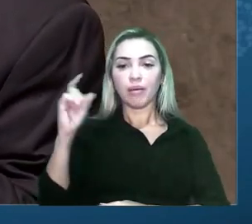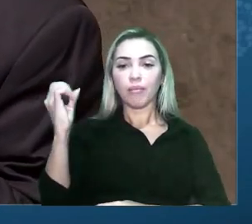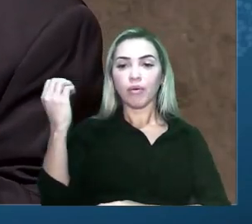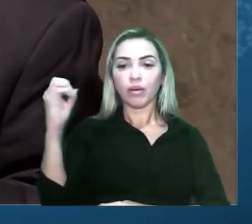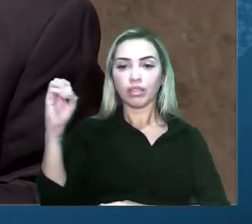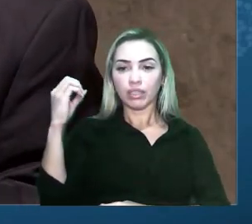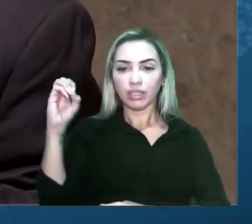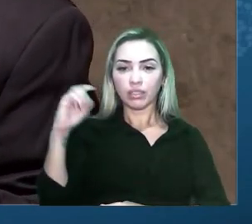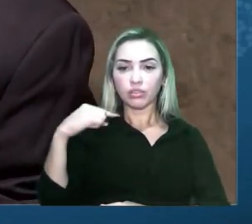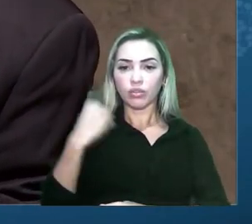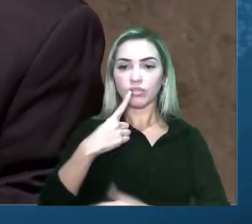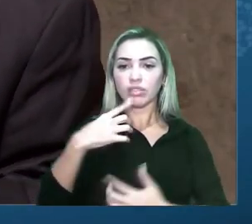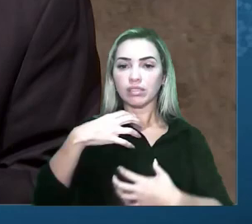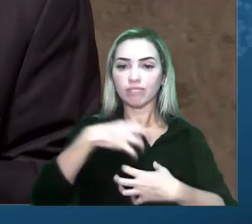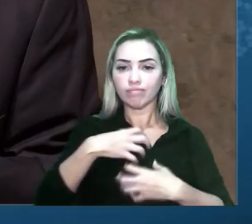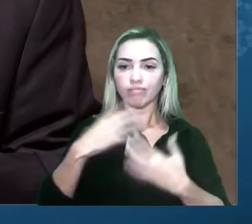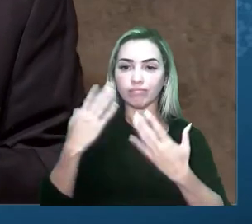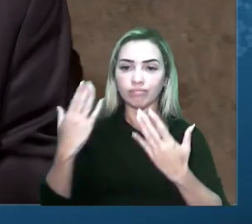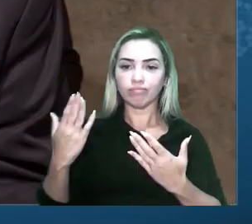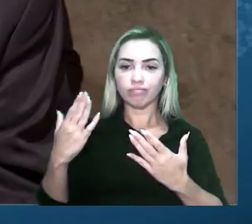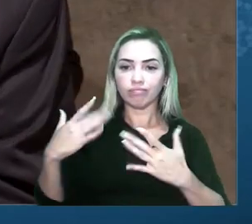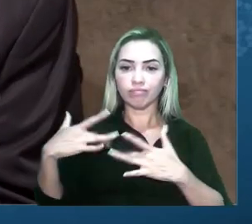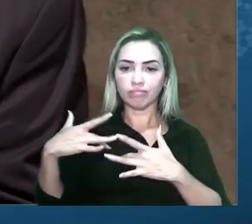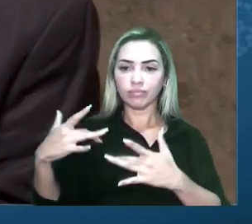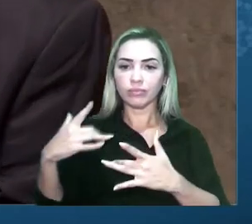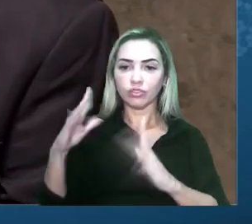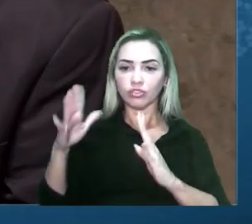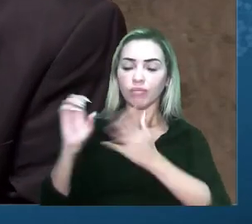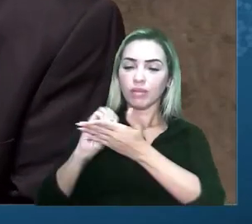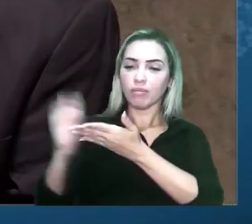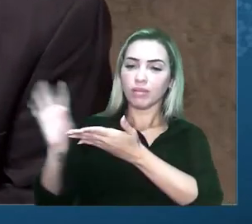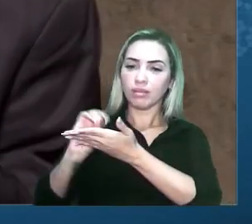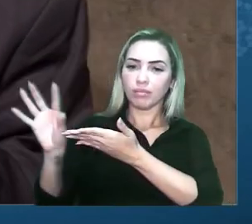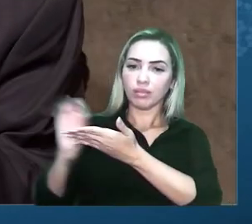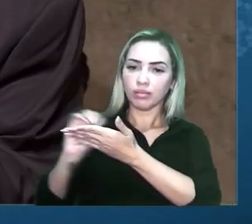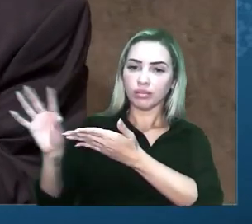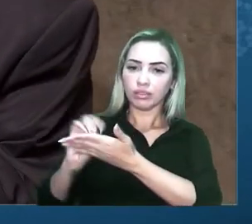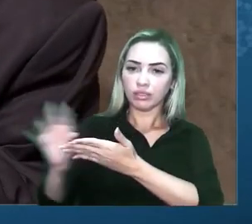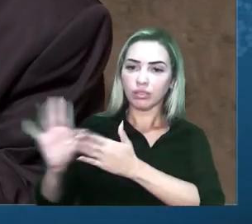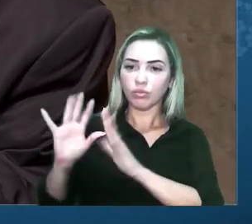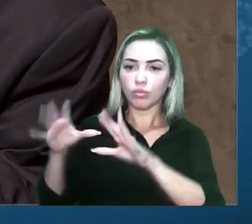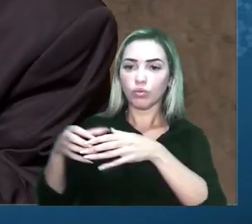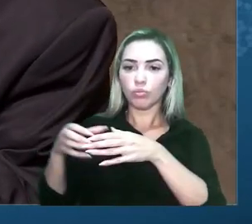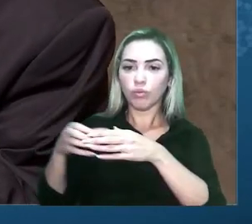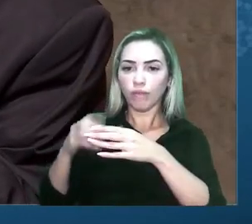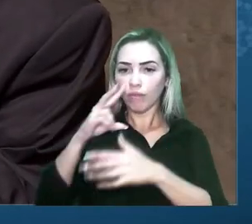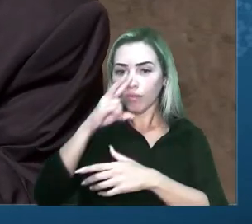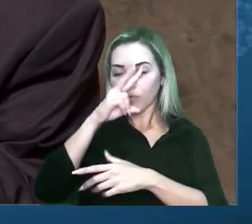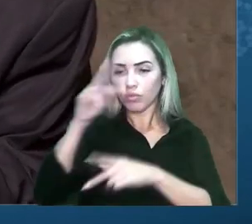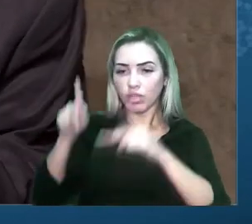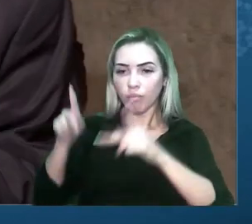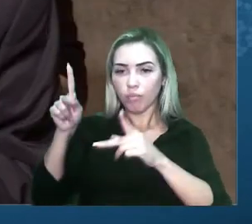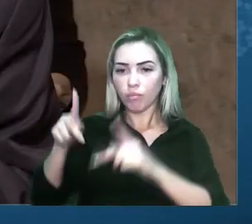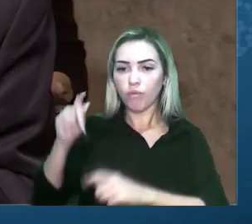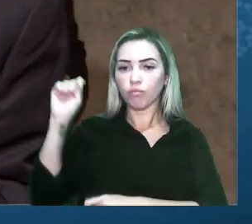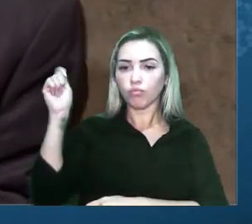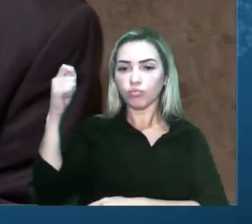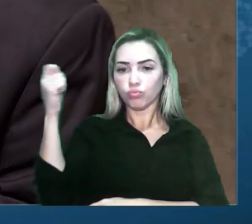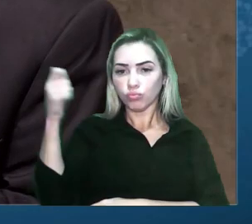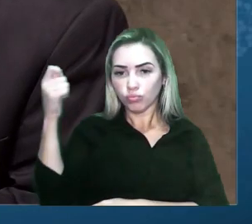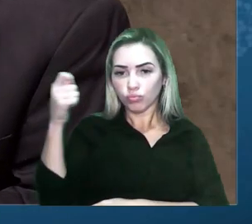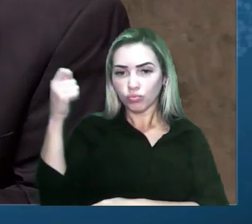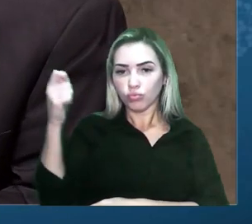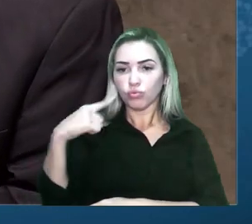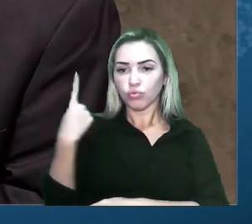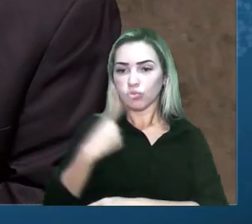nossa solidariedade aí, já mandamos uma mensagem para ele, para o grupo aí. Força aí para o povo gaúcho. Tá? E estamos